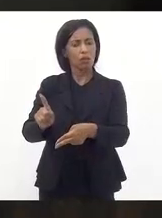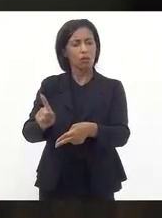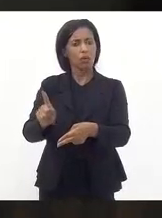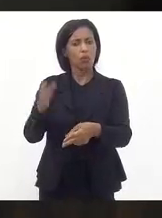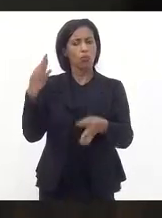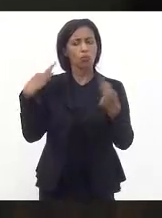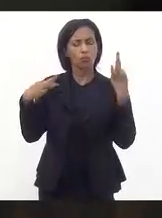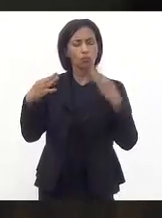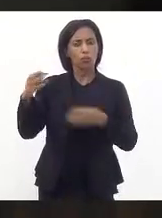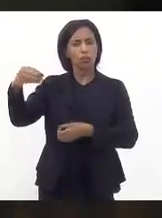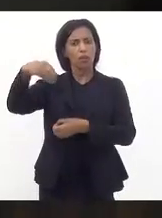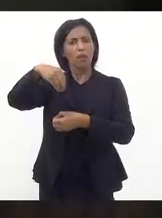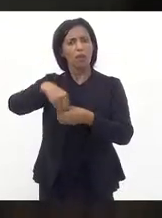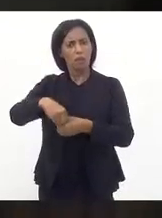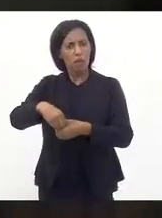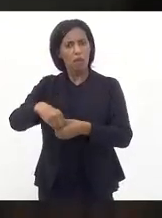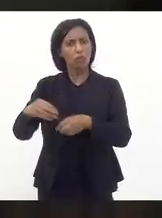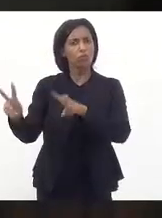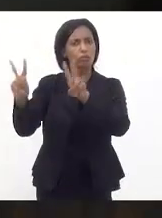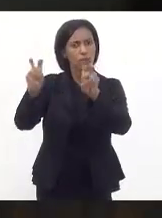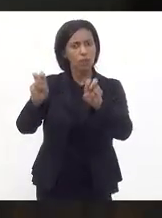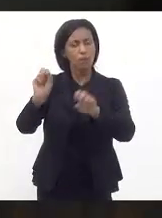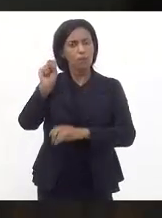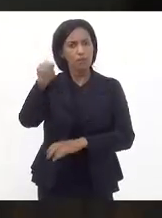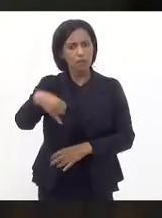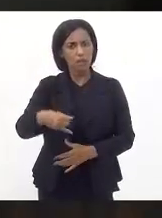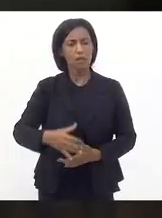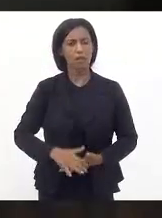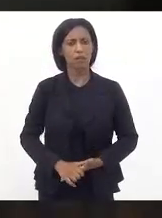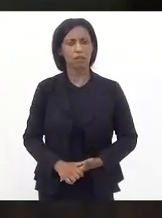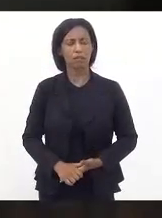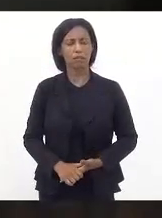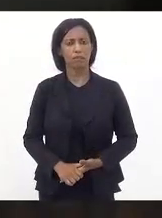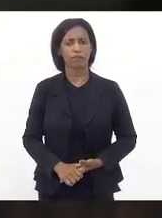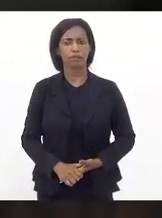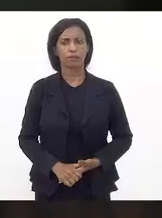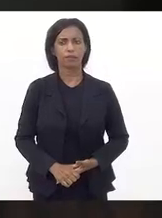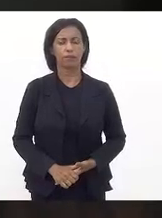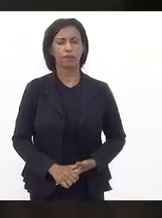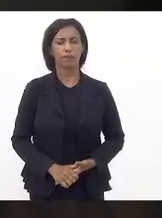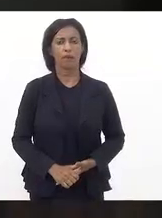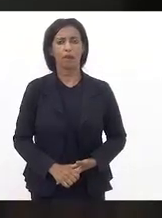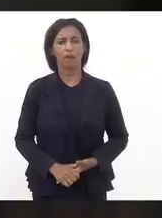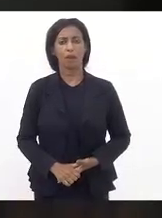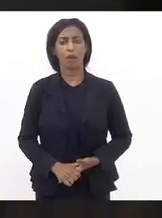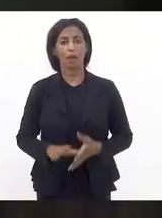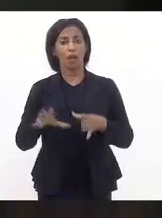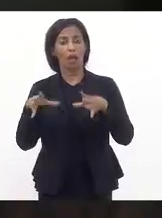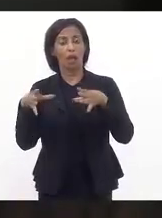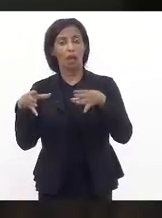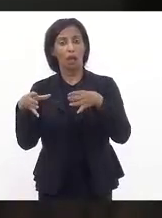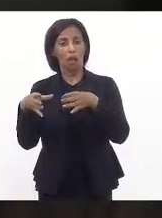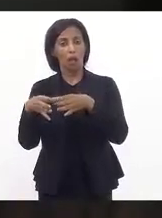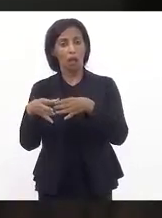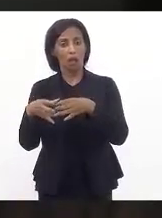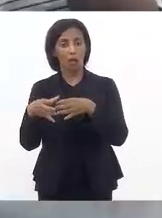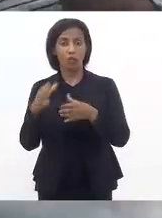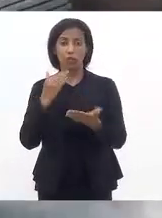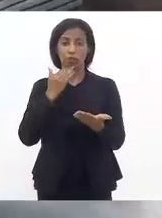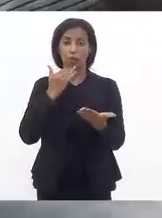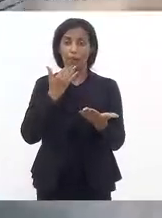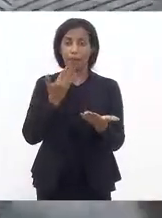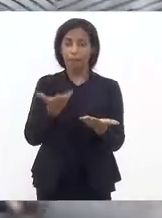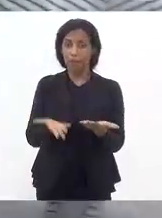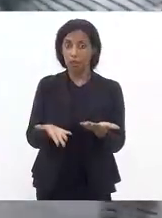comissão de turismo está envolvido com a temática sim é aí que a comissão e aquele dia antes que é só pediu